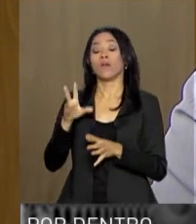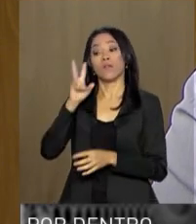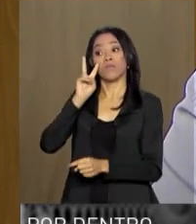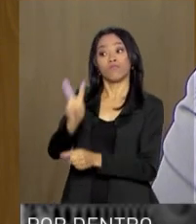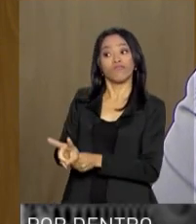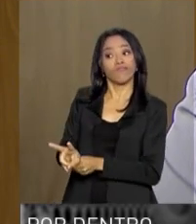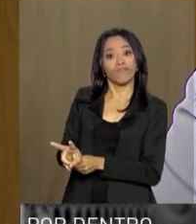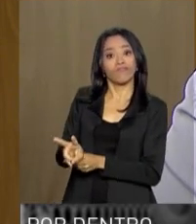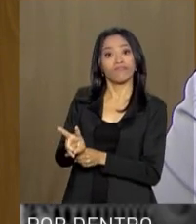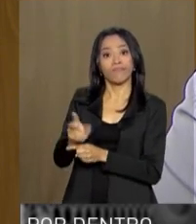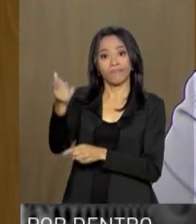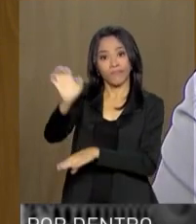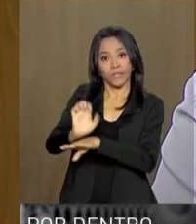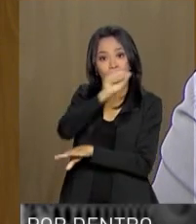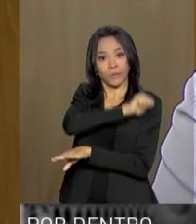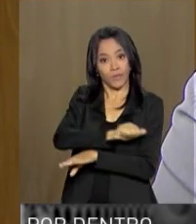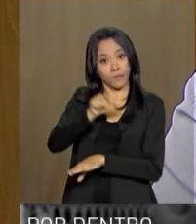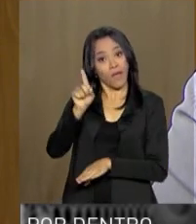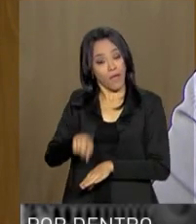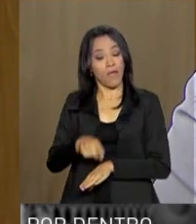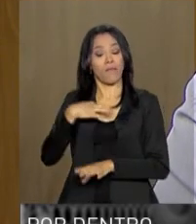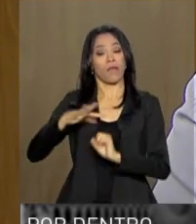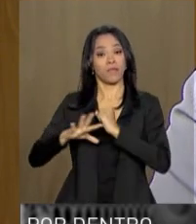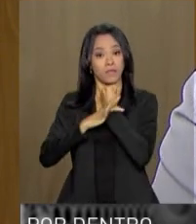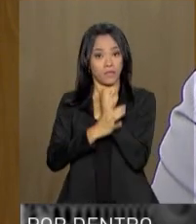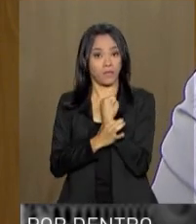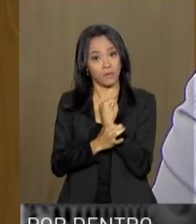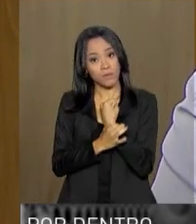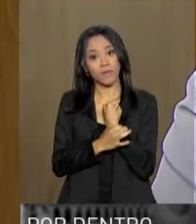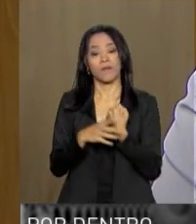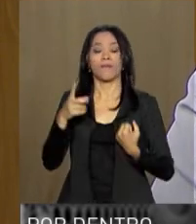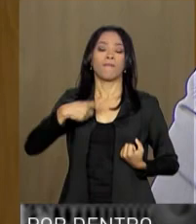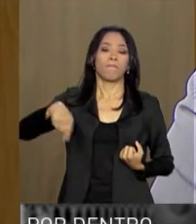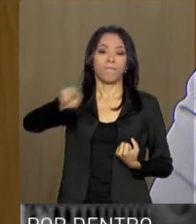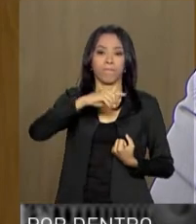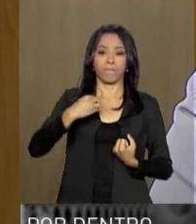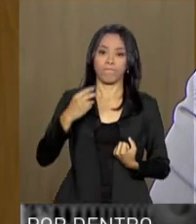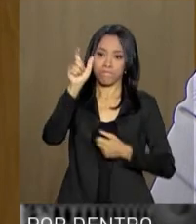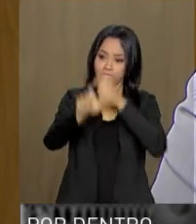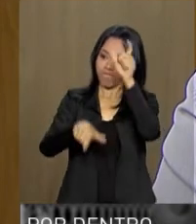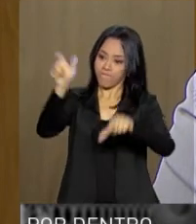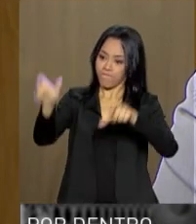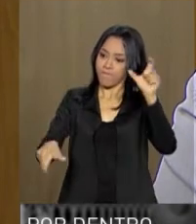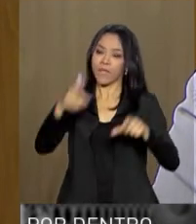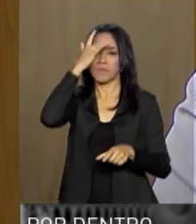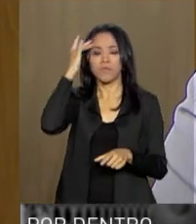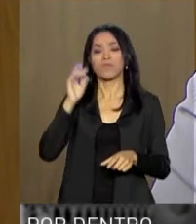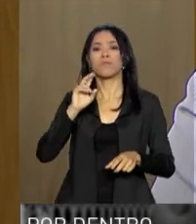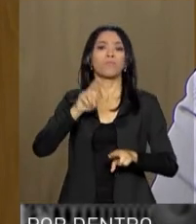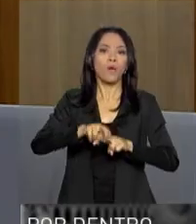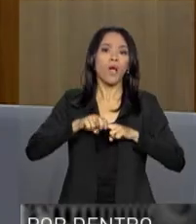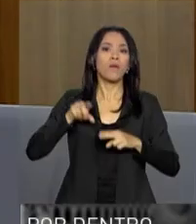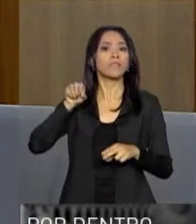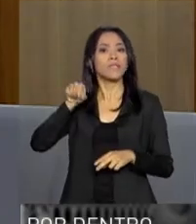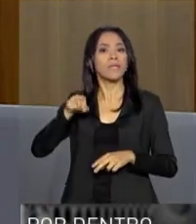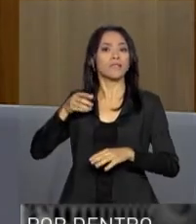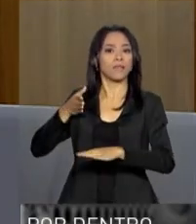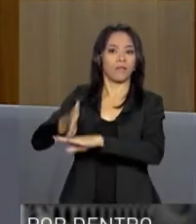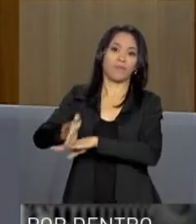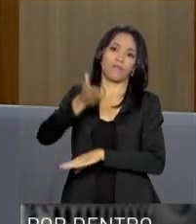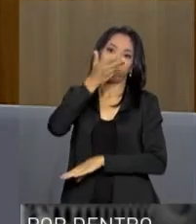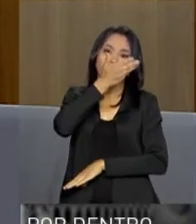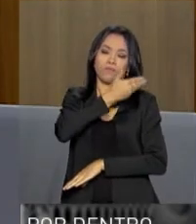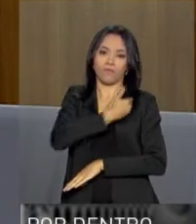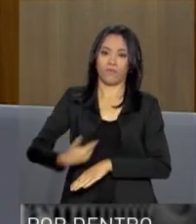cidadãos atingidos e atingidas pela por essa intervenção no rio de janeiro estamos já tem mais alguma